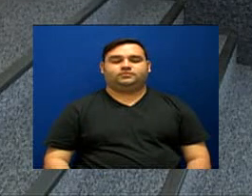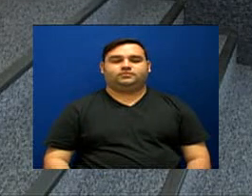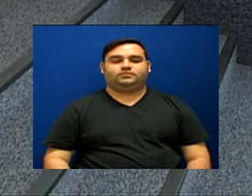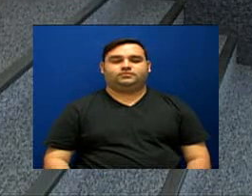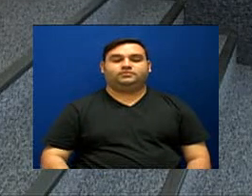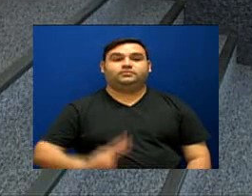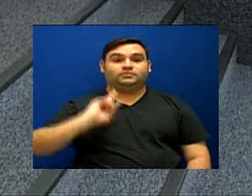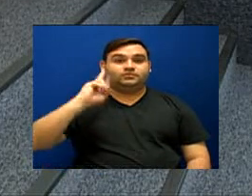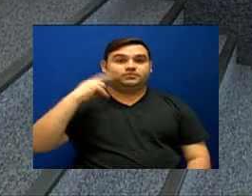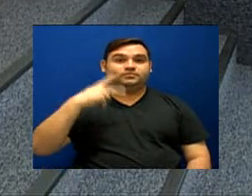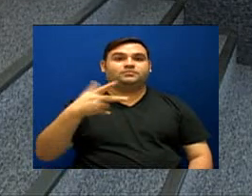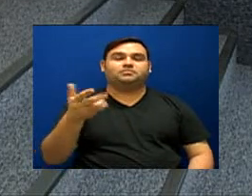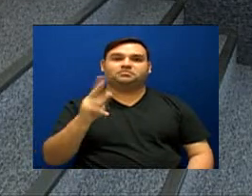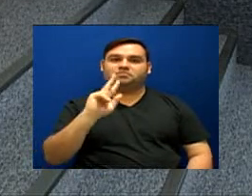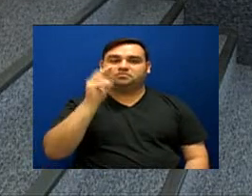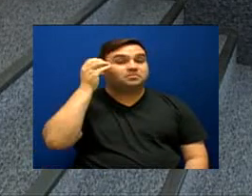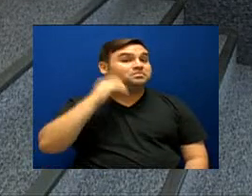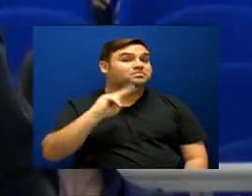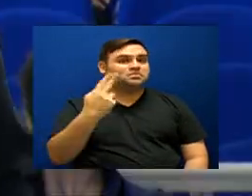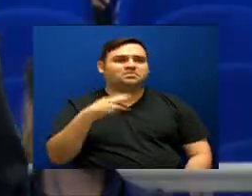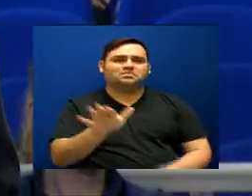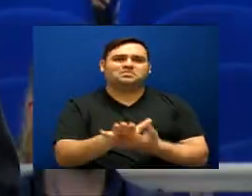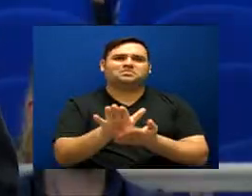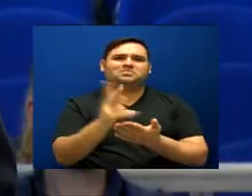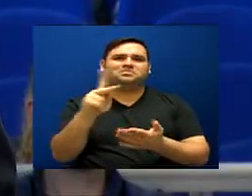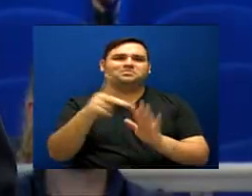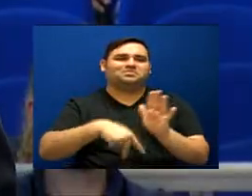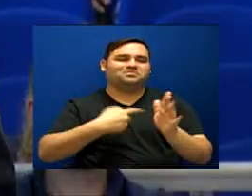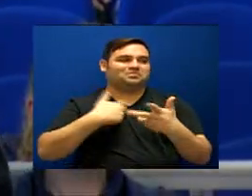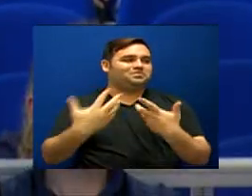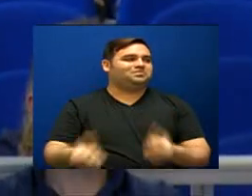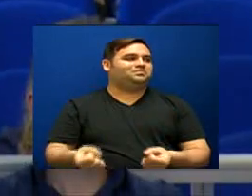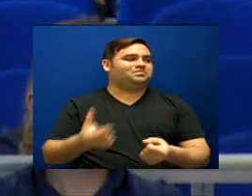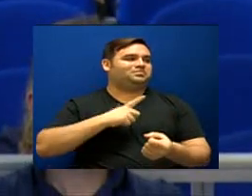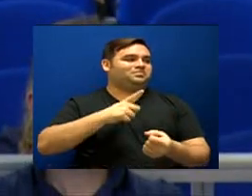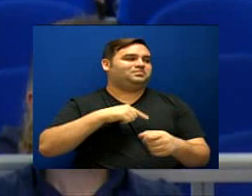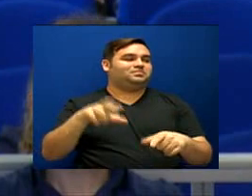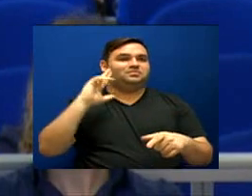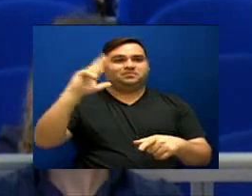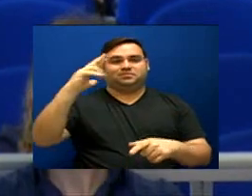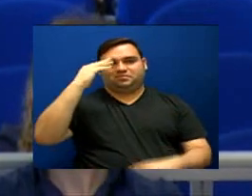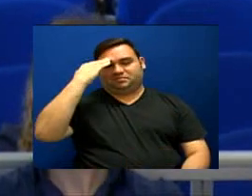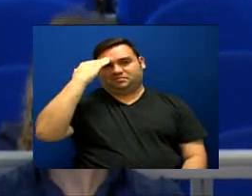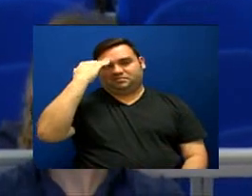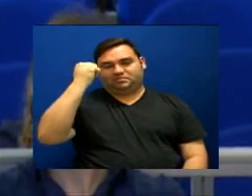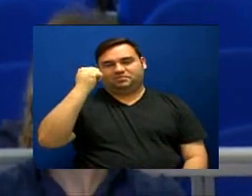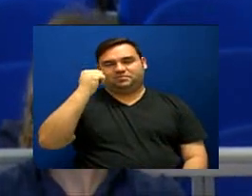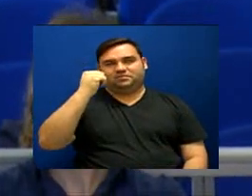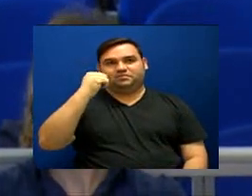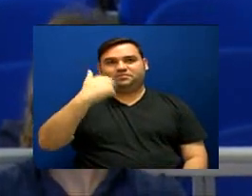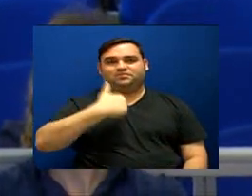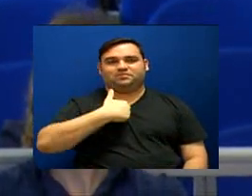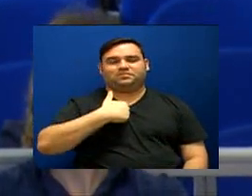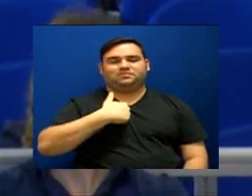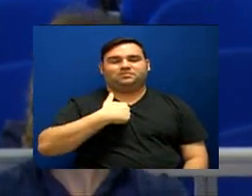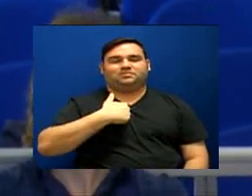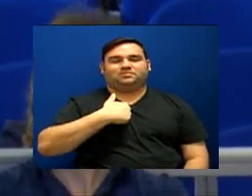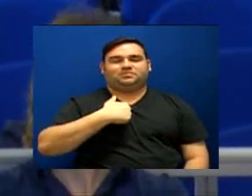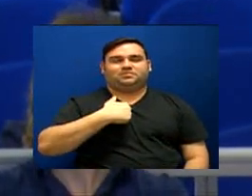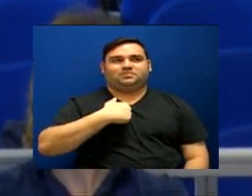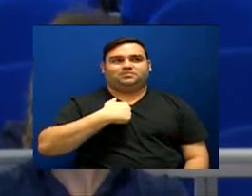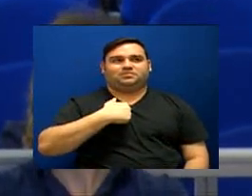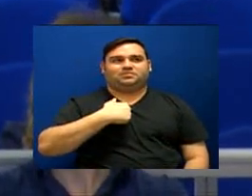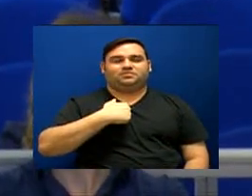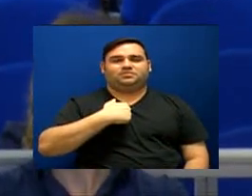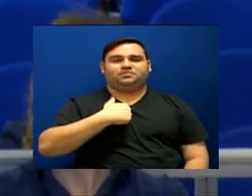Obrigado. Vereador Hudson, parabenizar pelo projeto, já tem meu voto sim. Vossa Excelência sabe que eu sou uma pessoa que